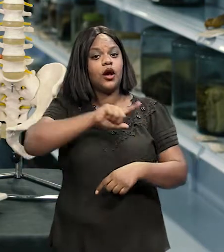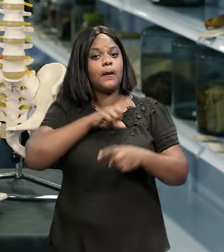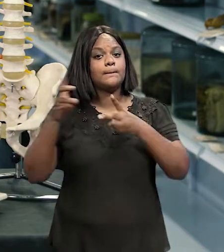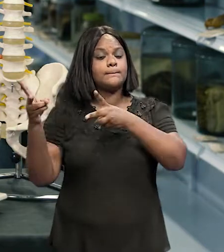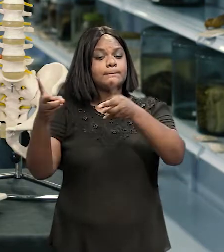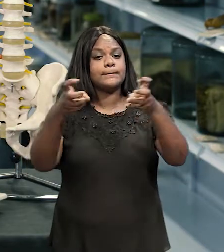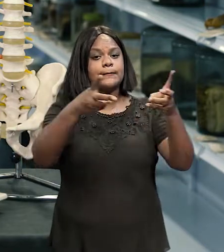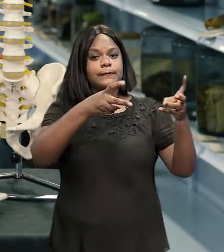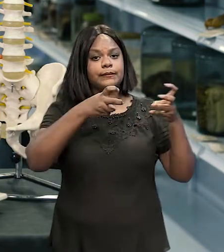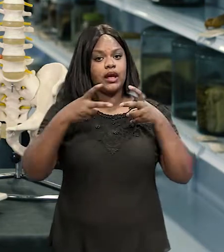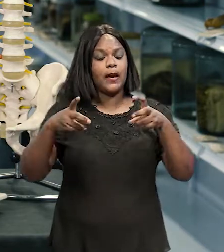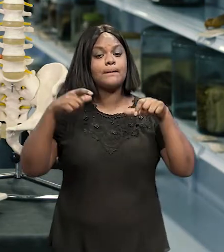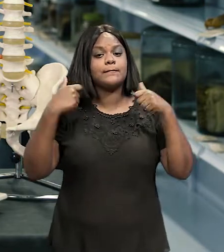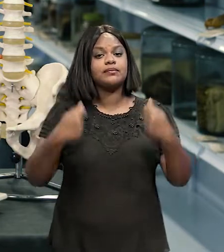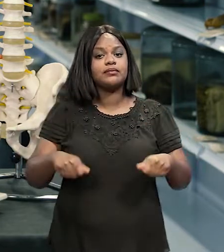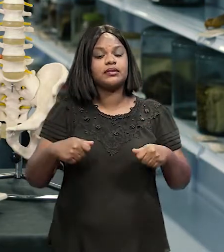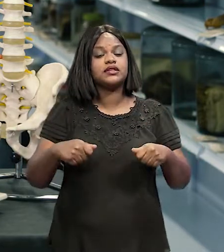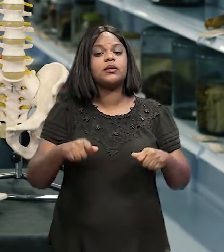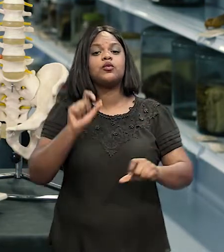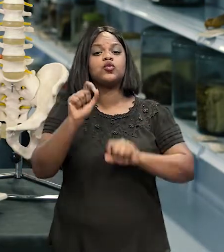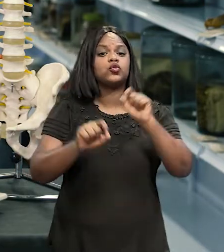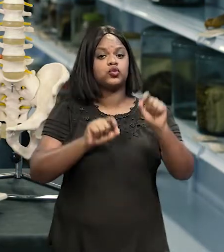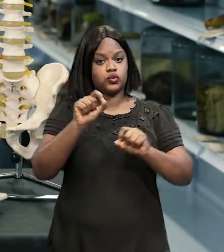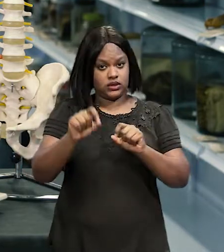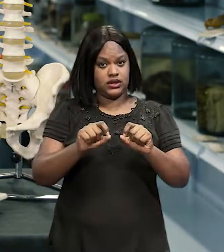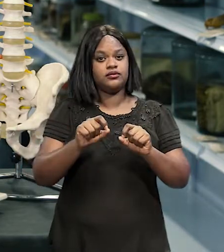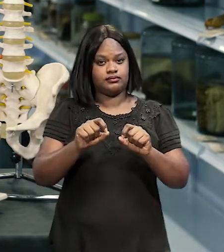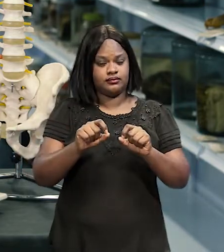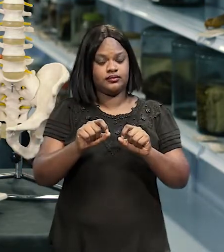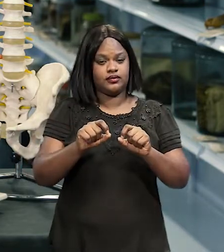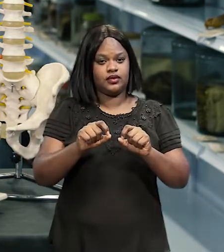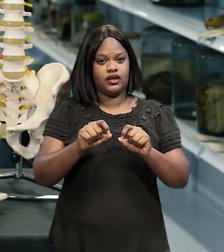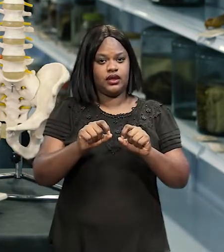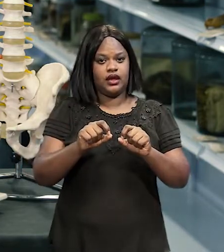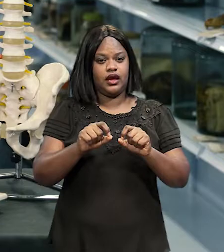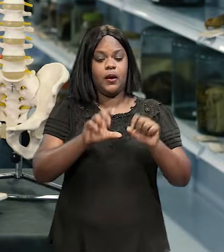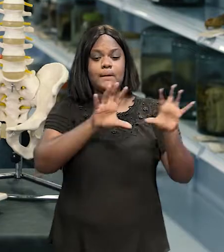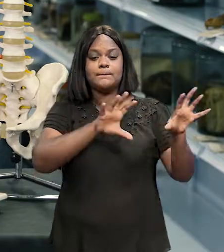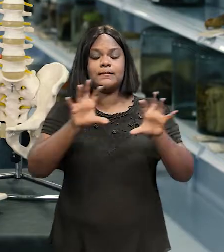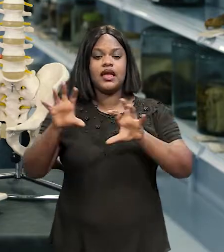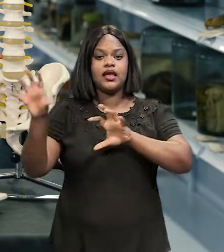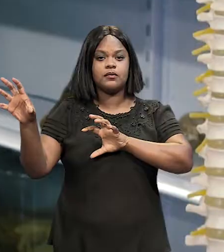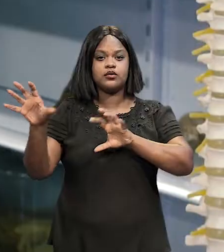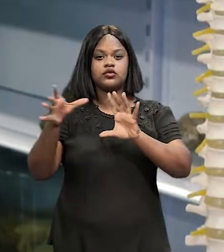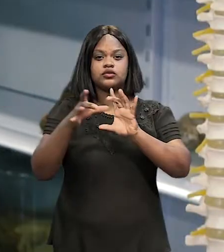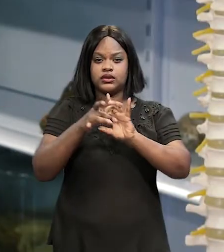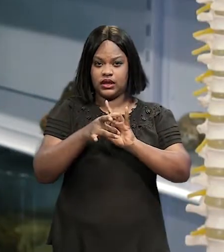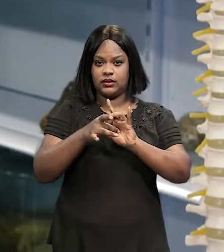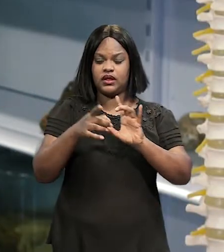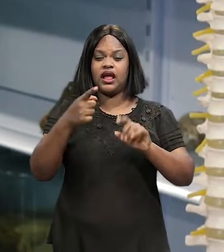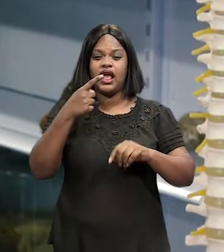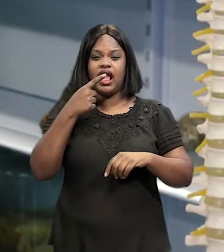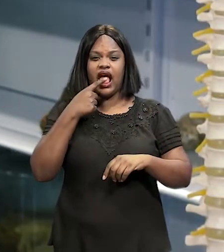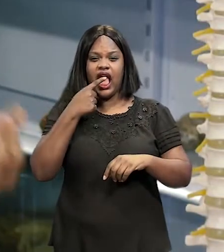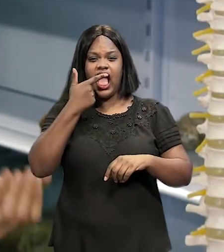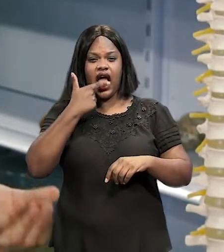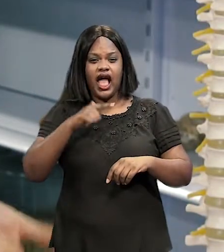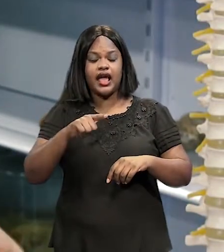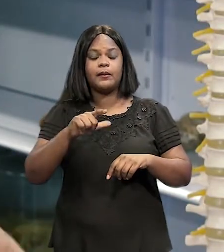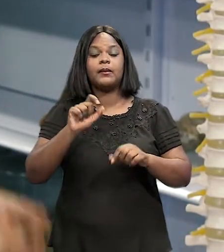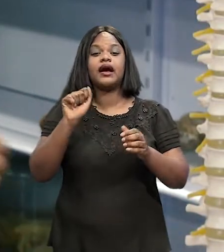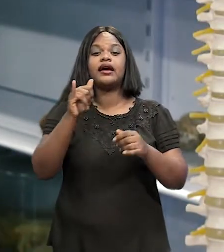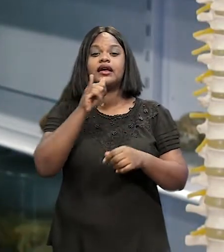perceber tudo isso, nós precisamos contar com receptores especializados nas regiões adequadas do corpo. Na língua, por exemplo, temos